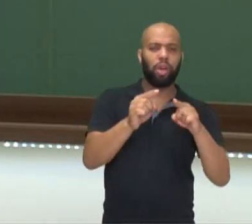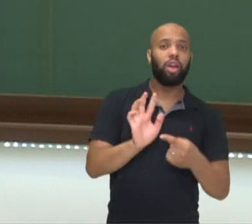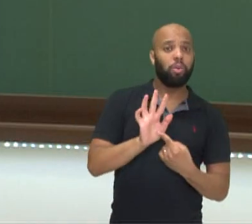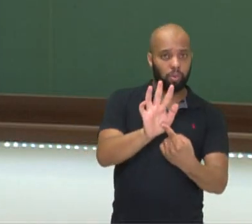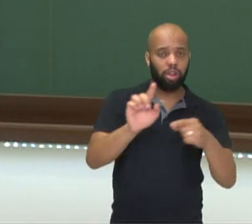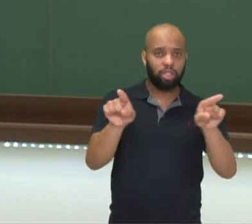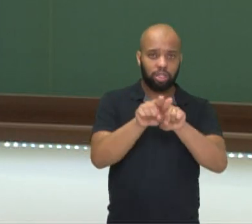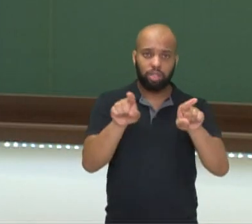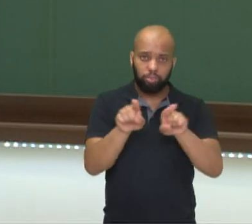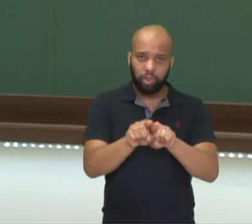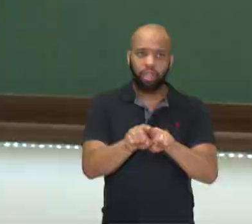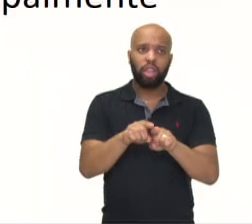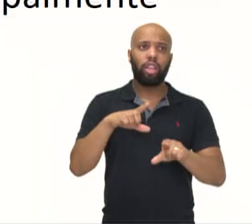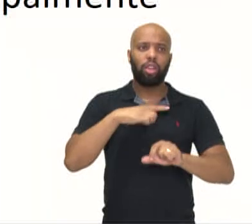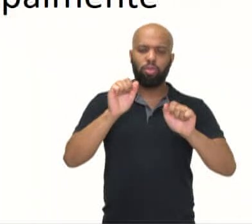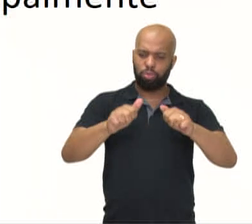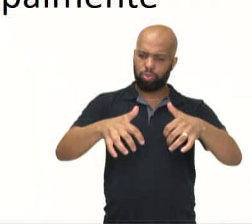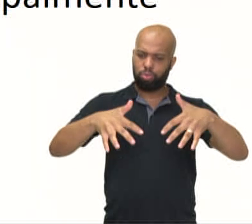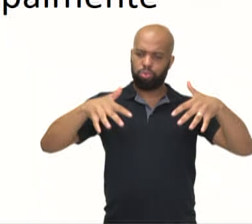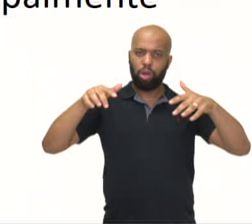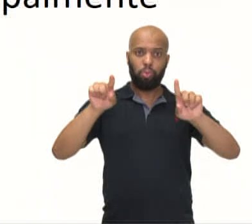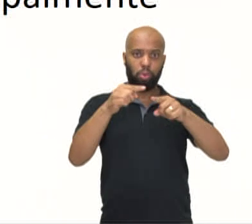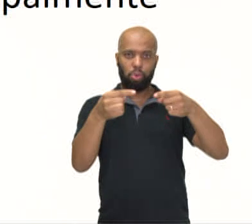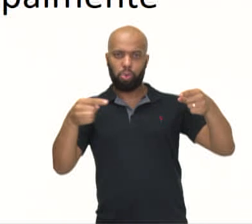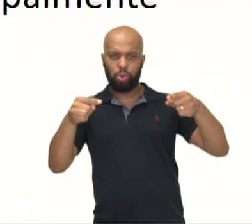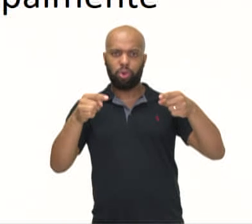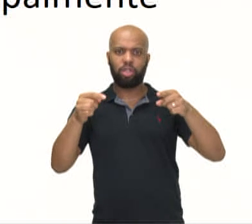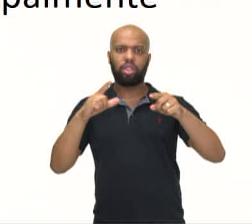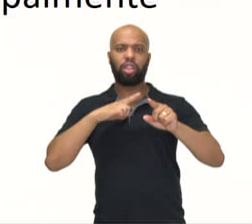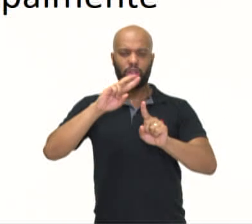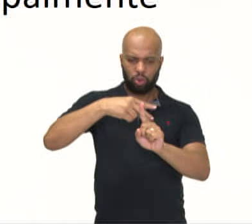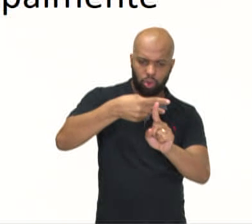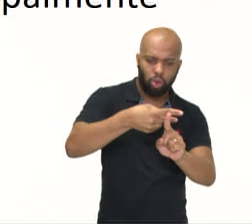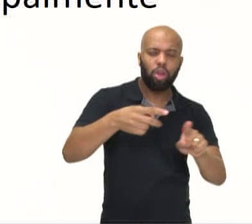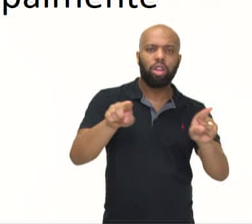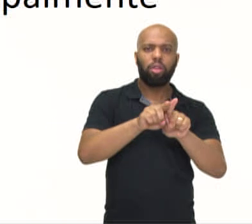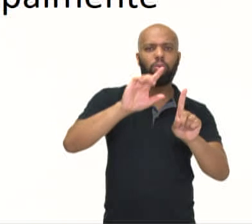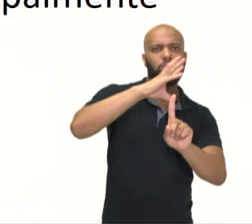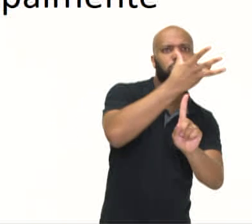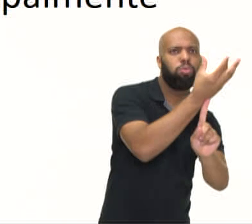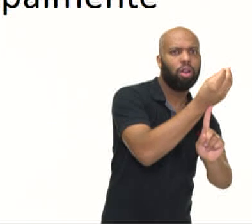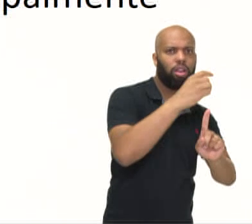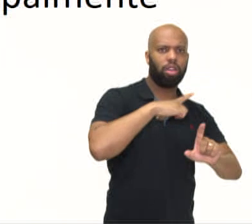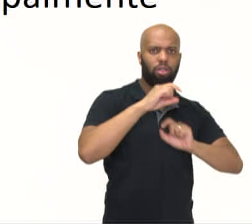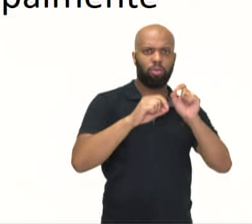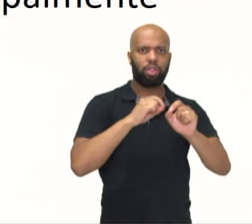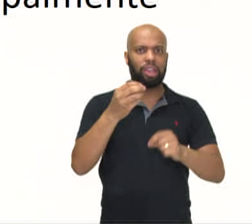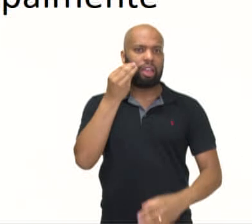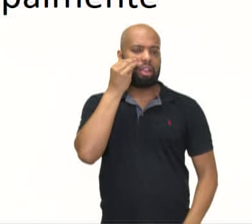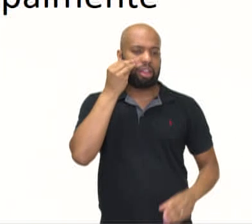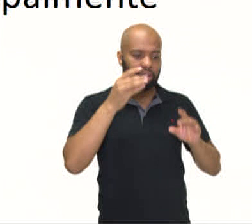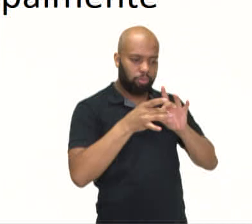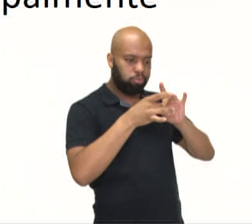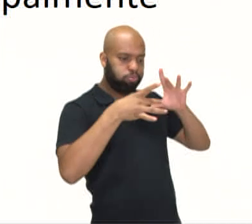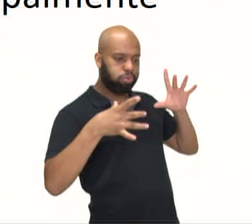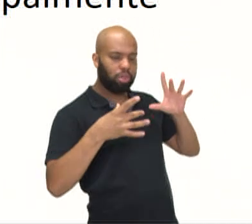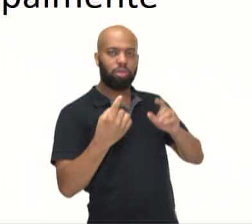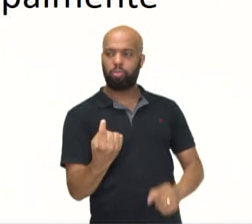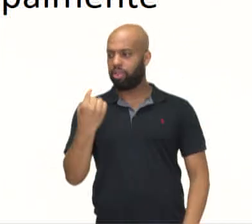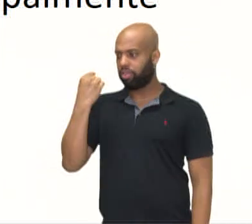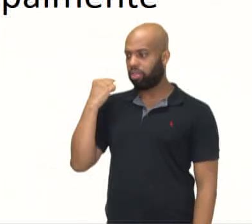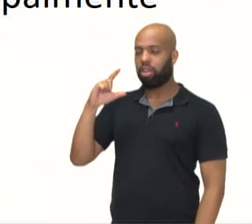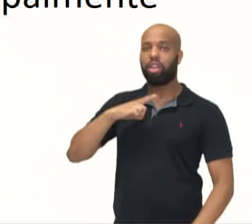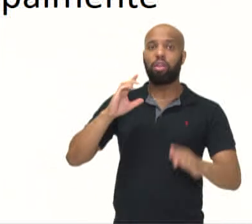dessa maneira. As orquestras duplicam de tamanho, a arte, de modo geral, tenta se desligar do passado.